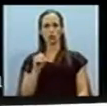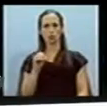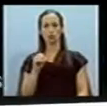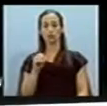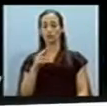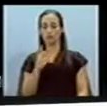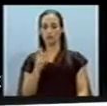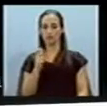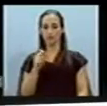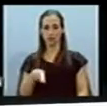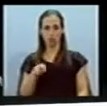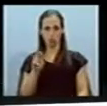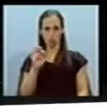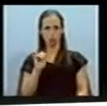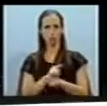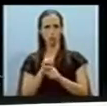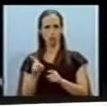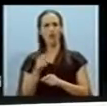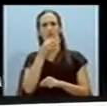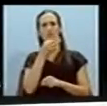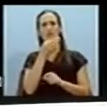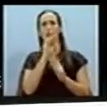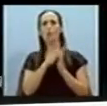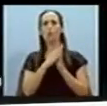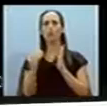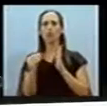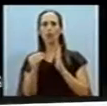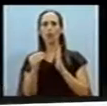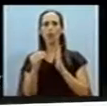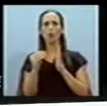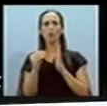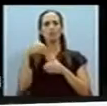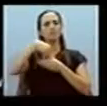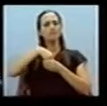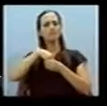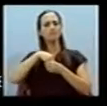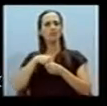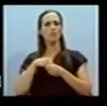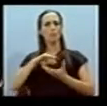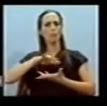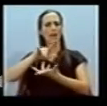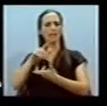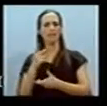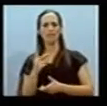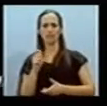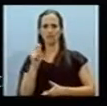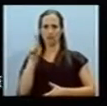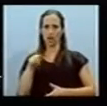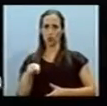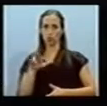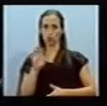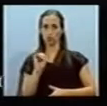divulgado um modelo climatérico para Vênus, que nos diz que, eventualmente,